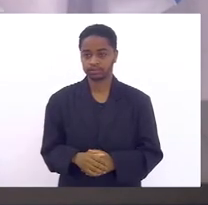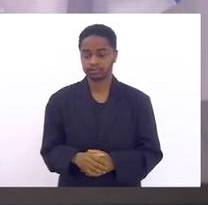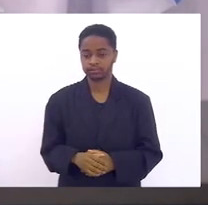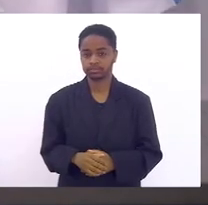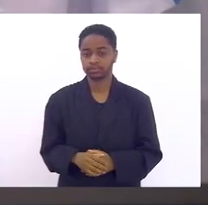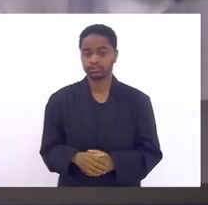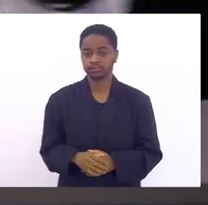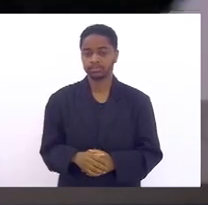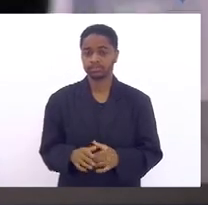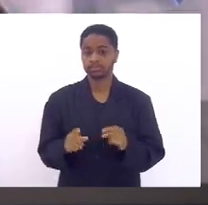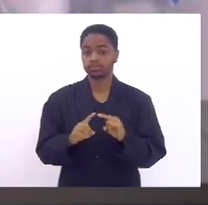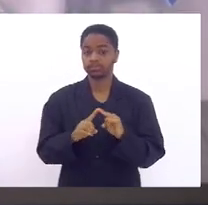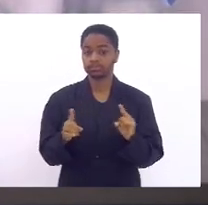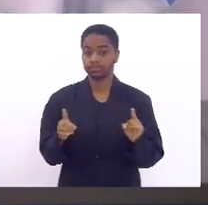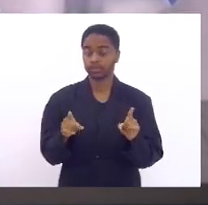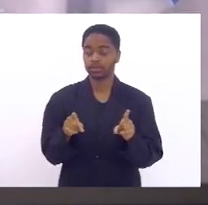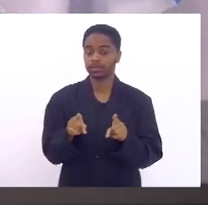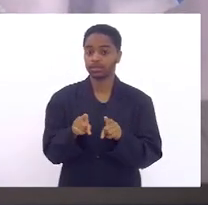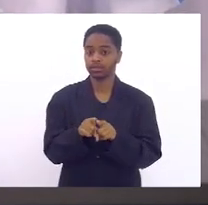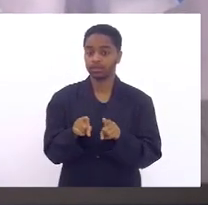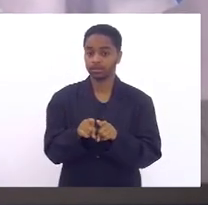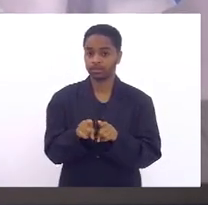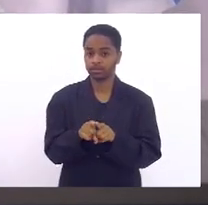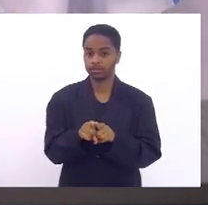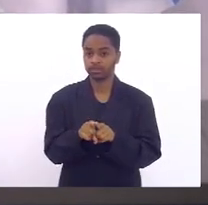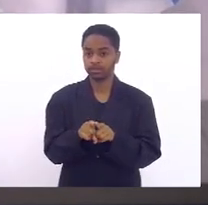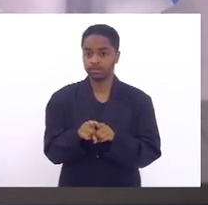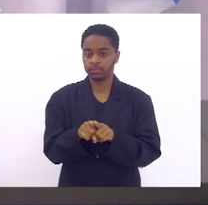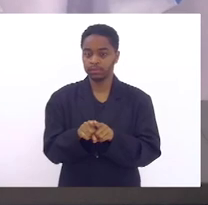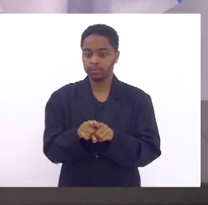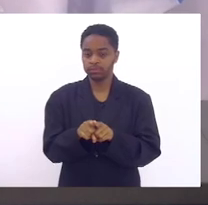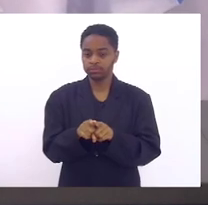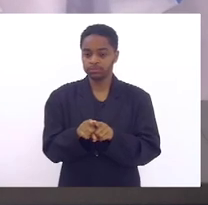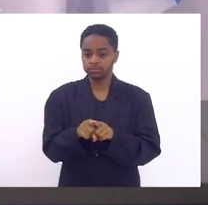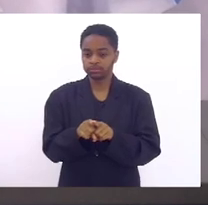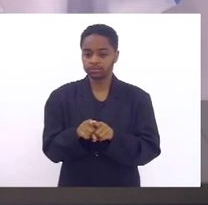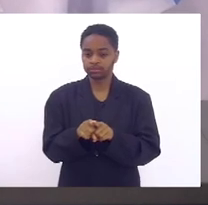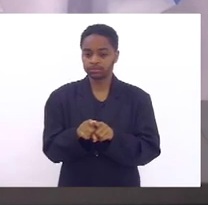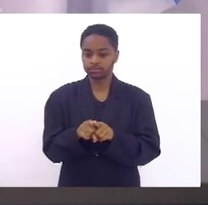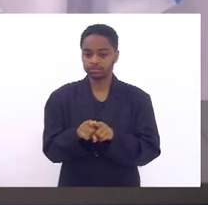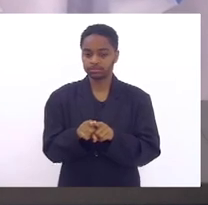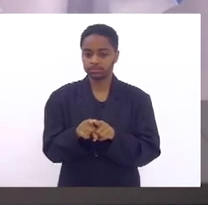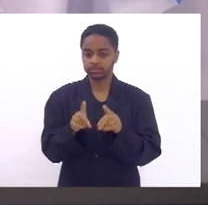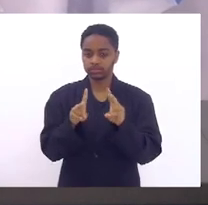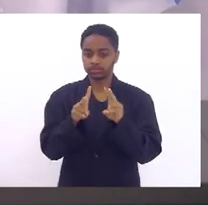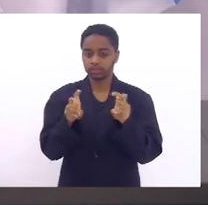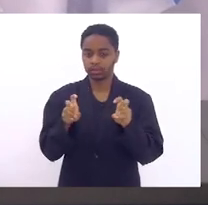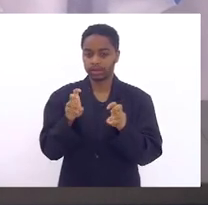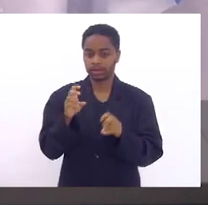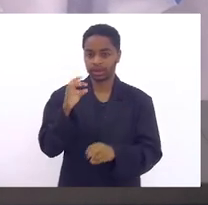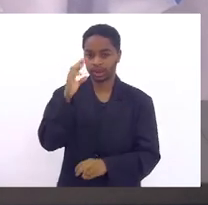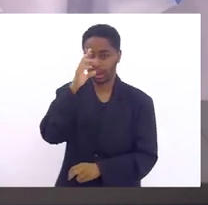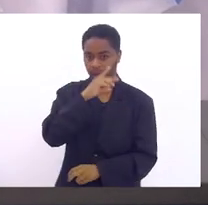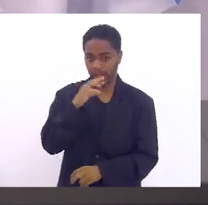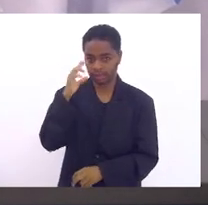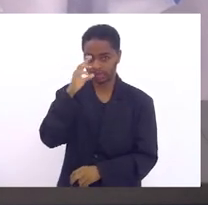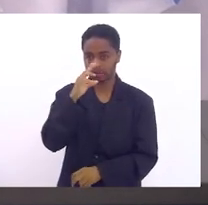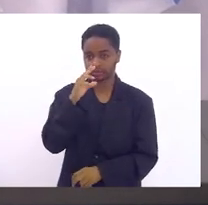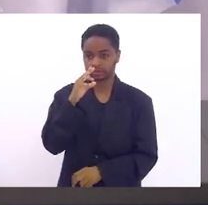a gente tem uma situação também da da da situação eh de raça na